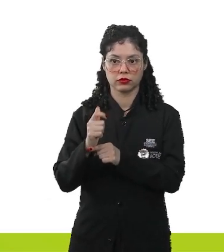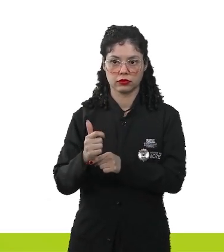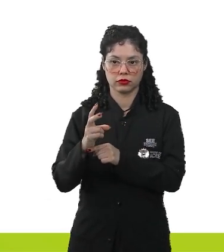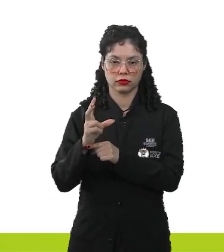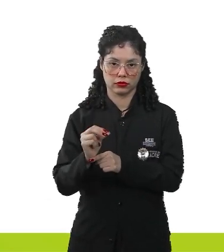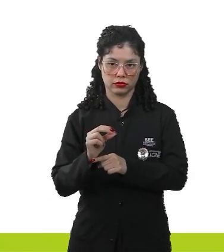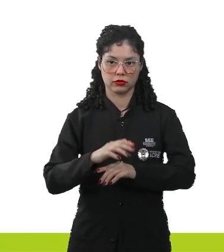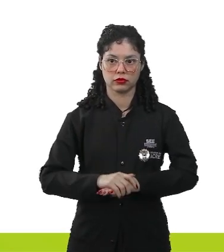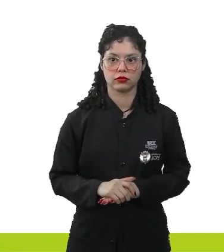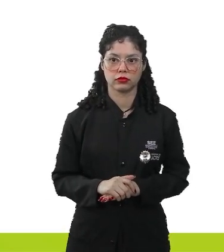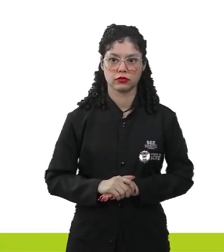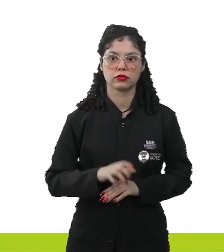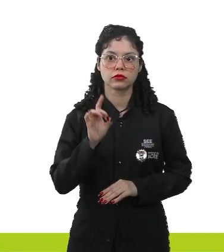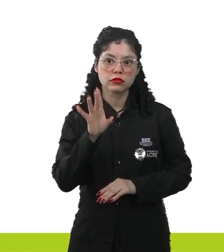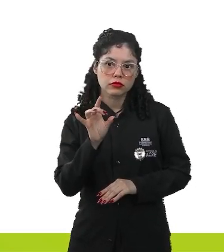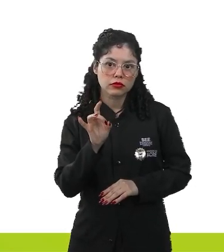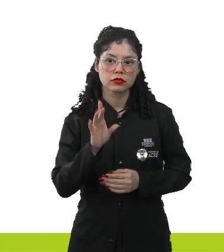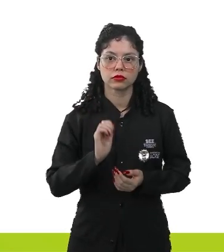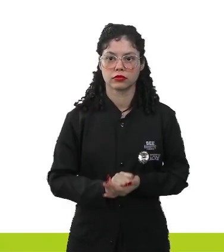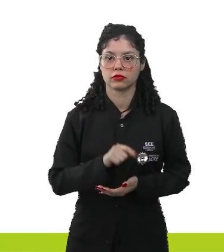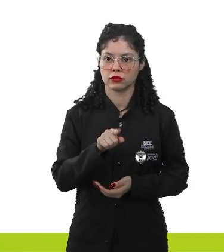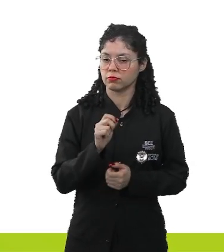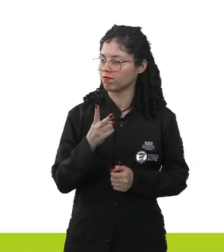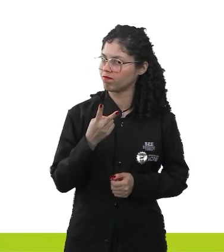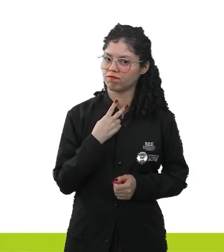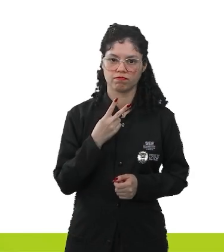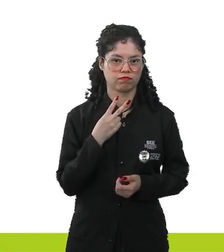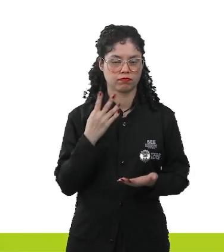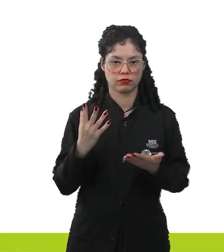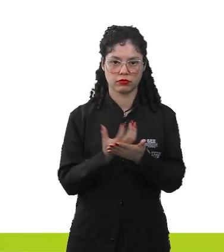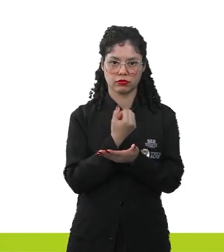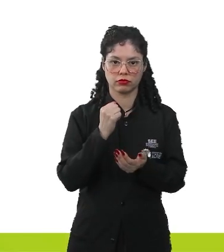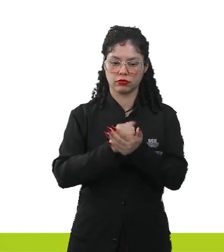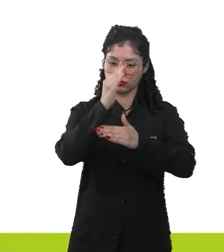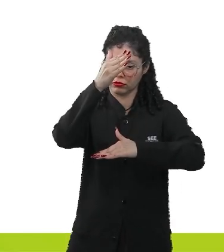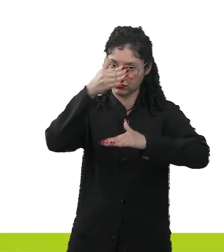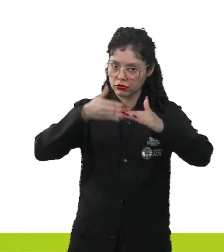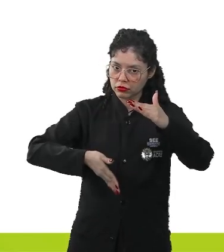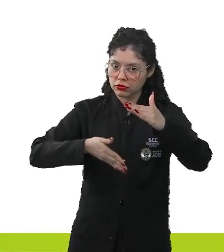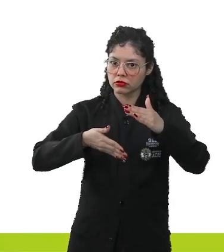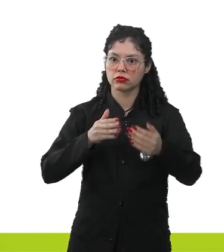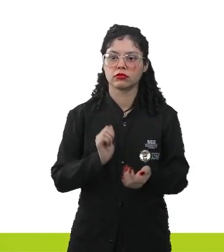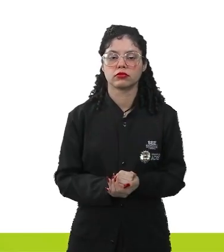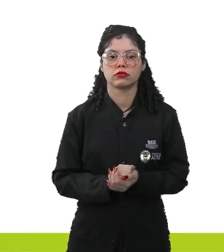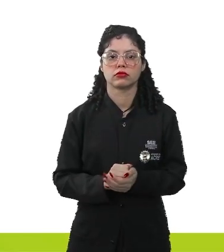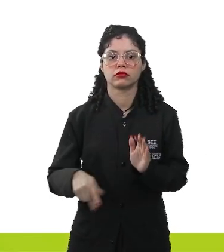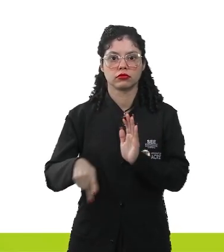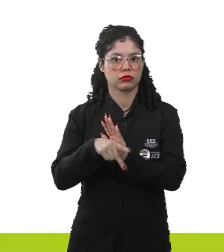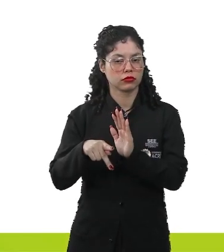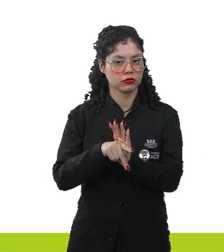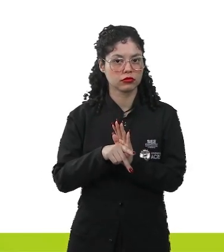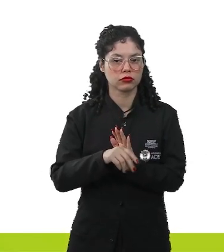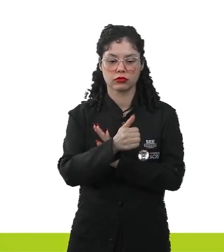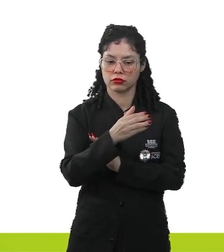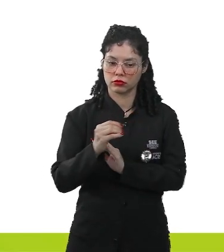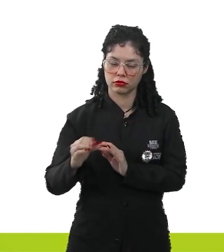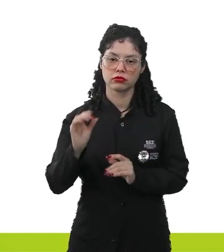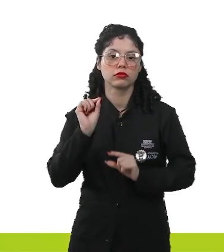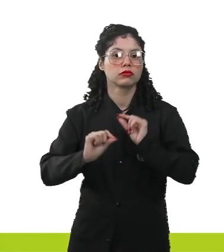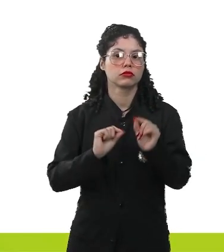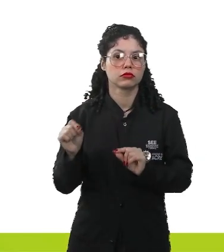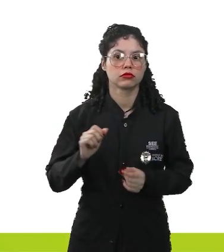57,50. Só que nesse caso eu não posso pegar metade de uma embalagem de 100 unidades. Então eu pegaria